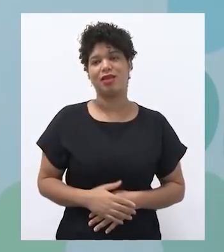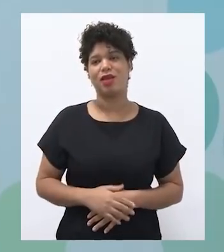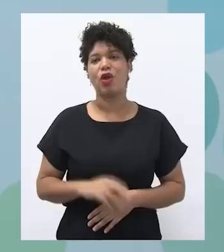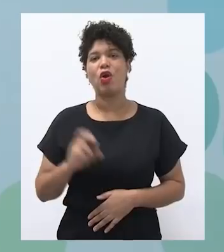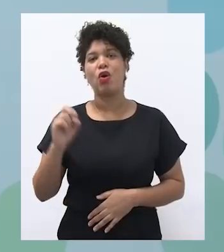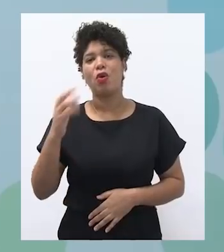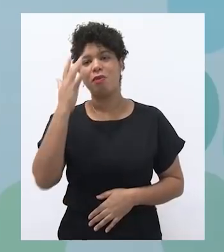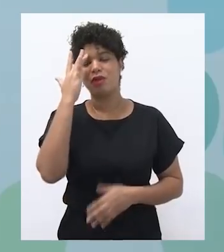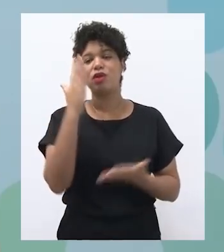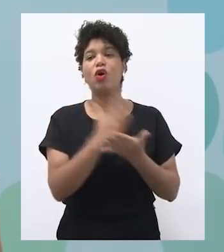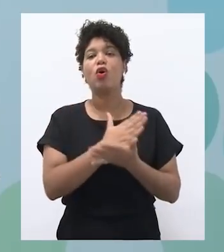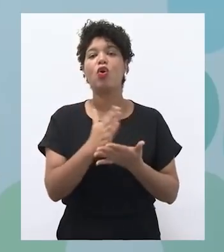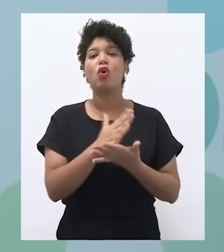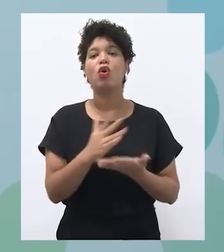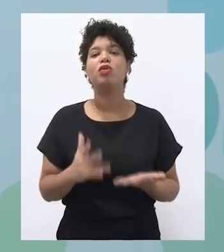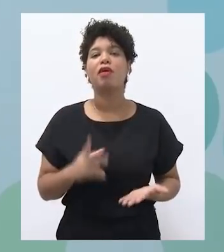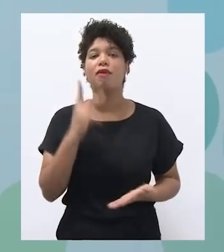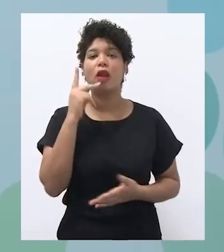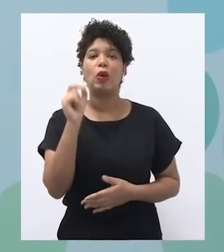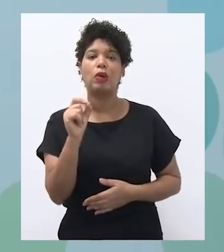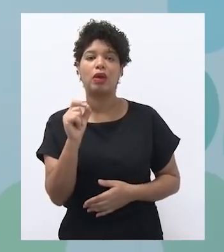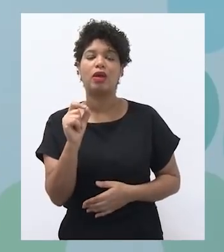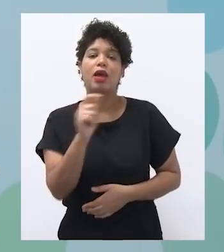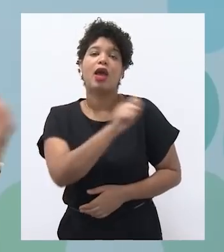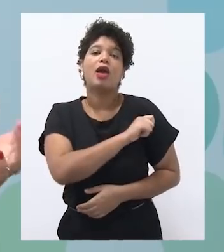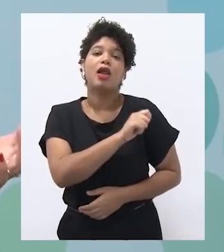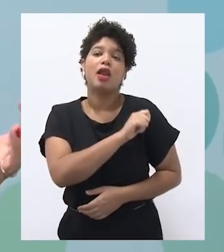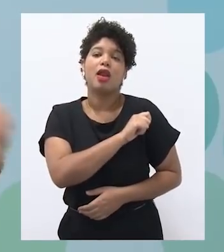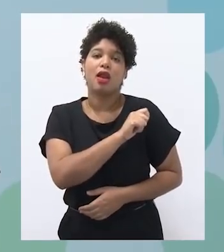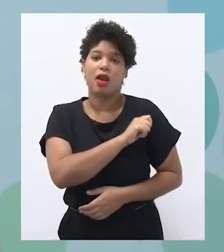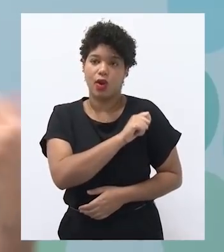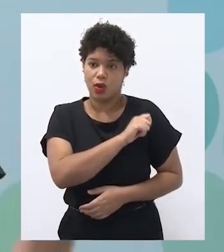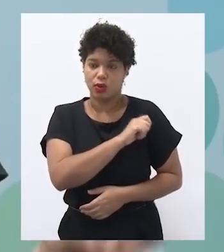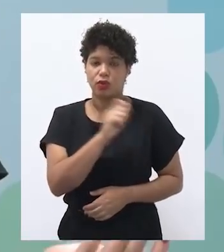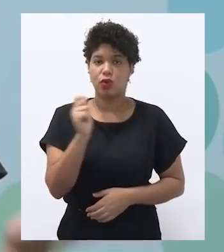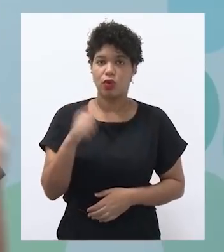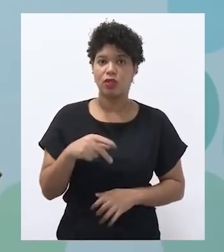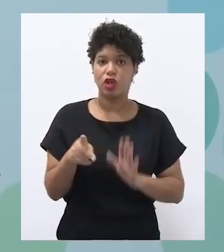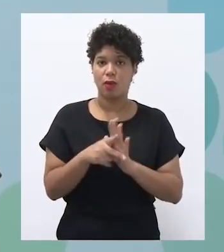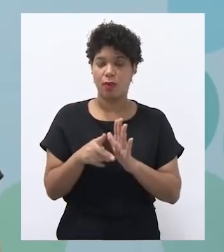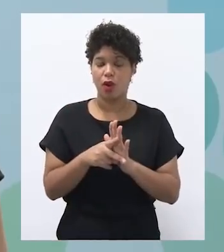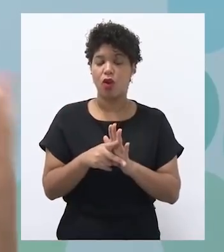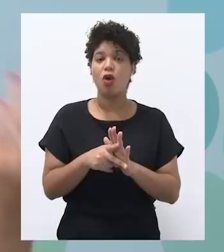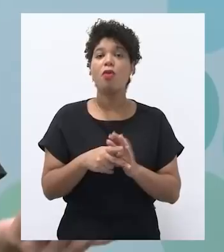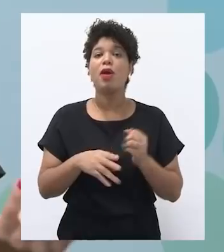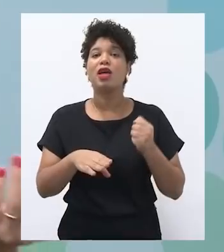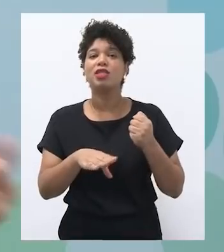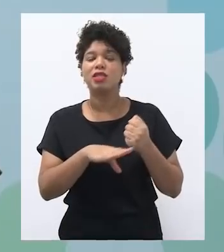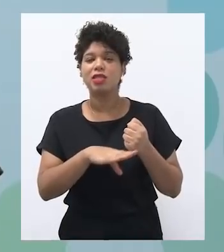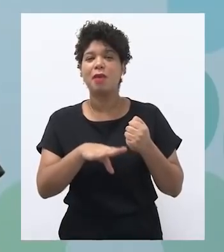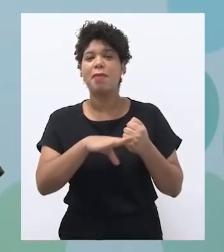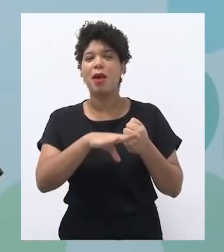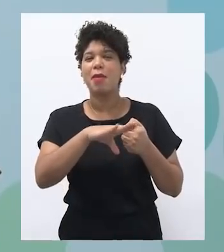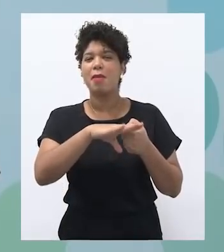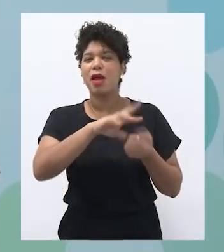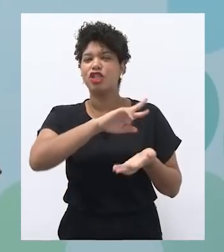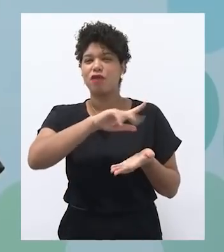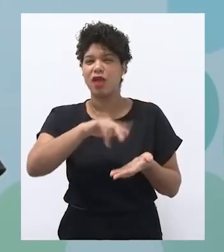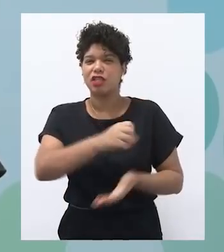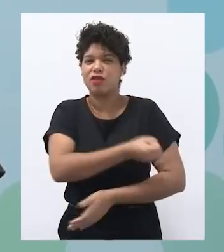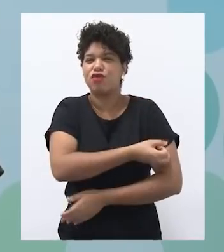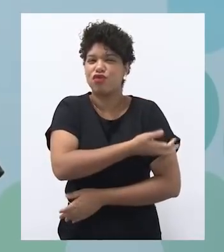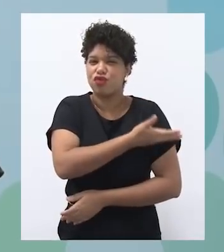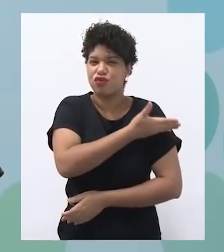algumas pessoas que colocaram aqui que nós temos alunos de ensino fundamental, ensino infantil, que